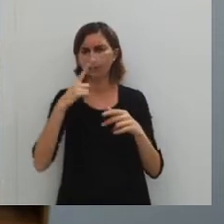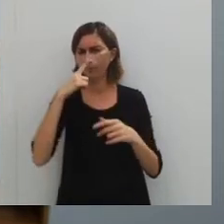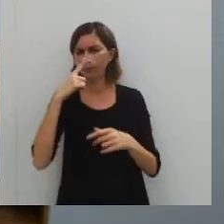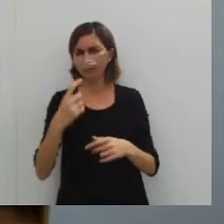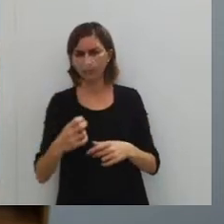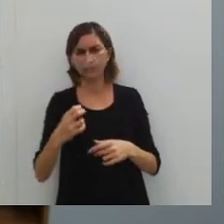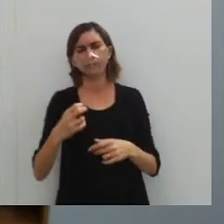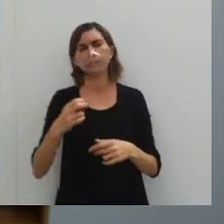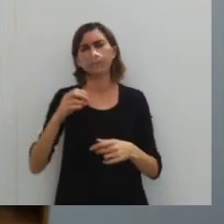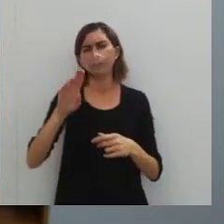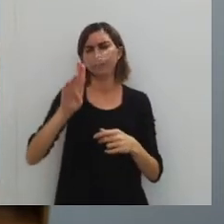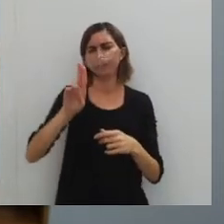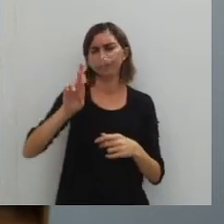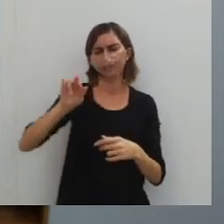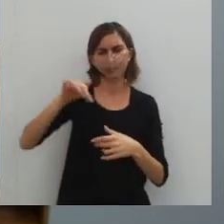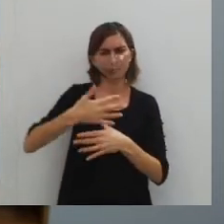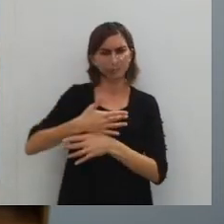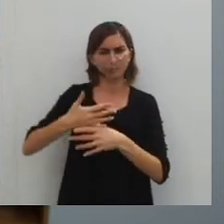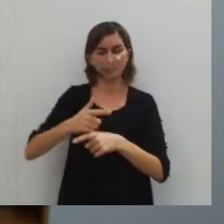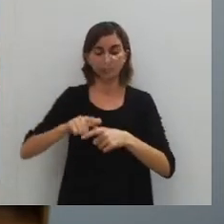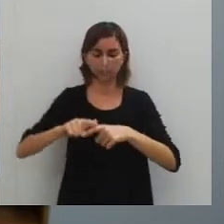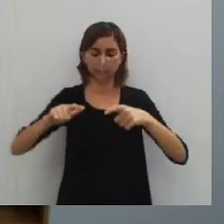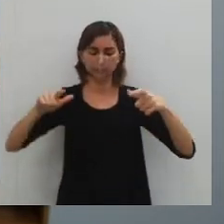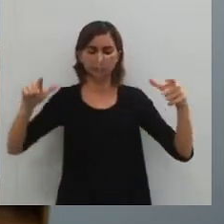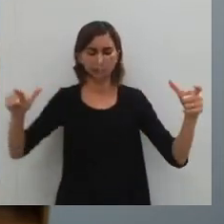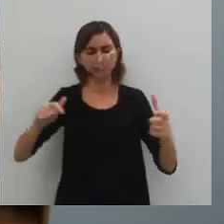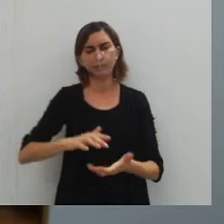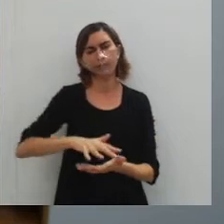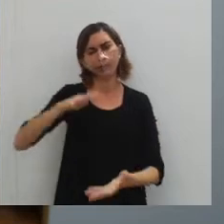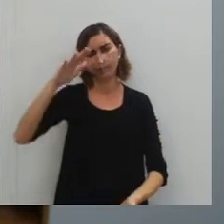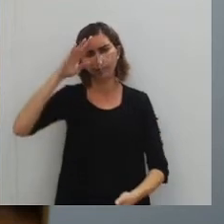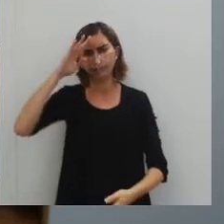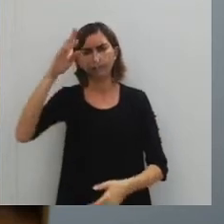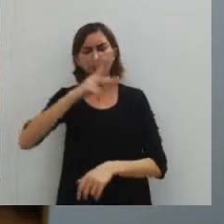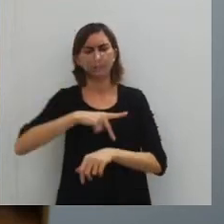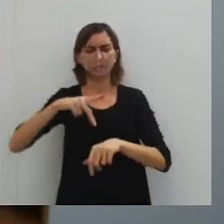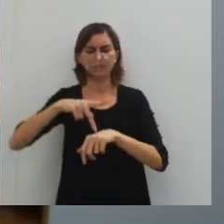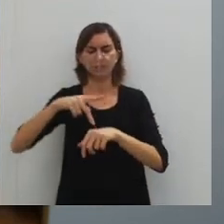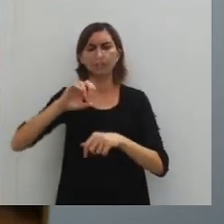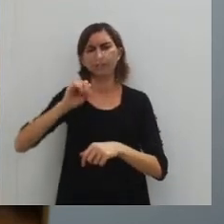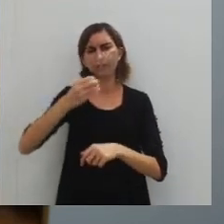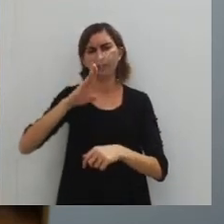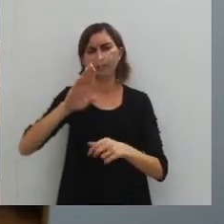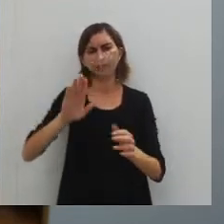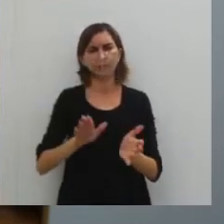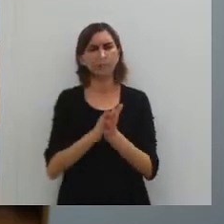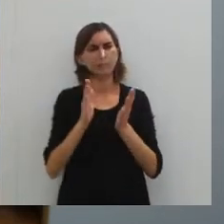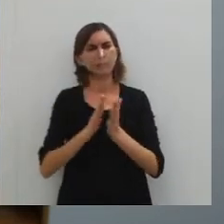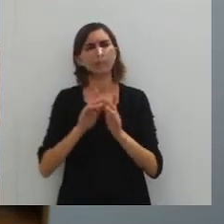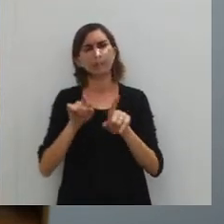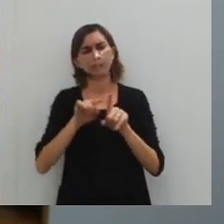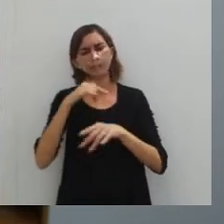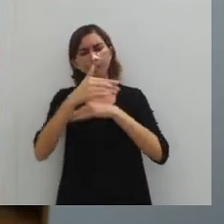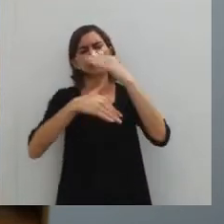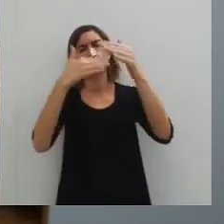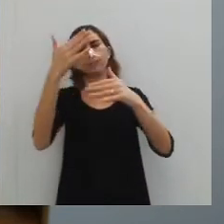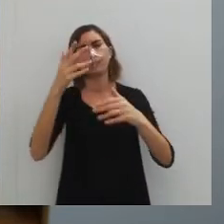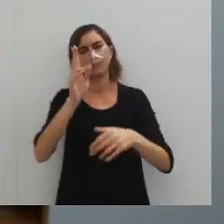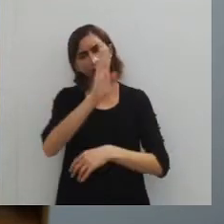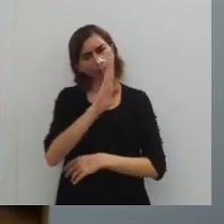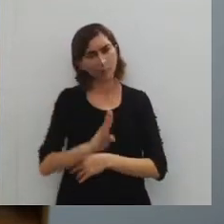lixo urbano é muito grande, principalmente nos países subdesenvolvidos e em desenvolvimento, como